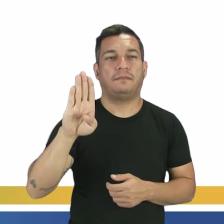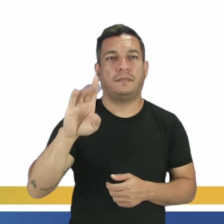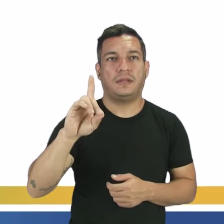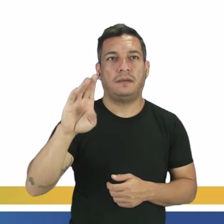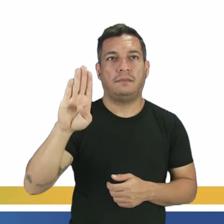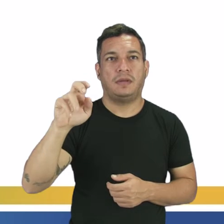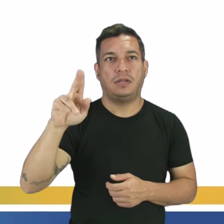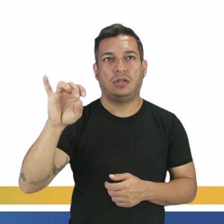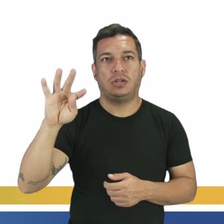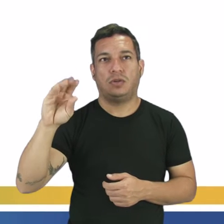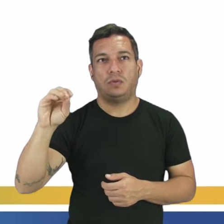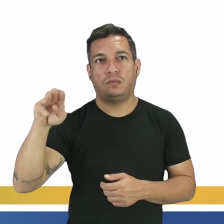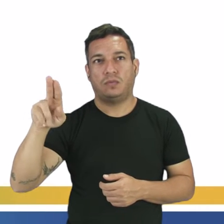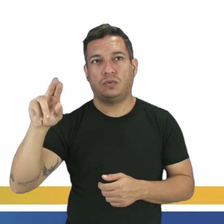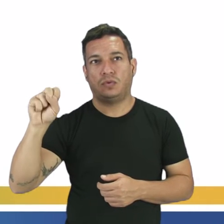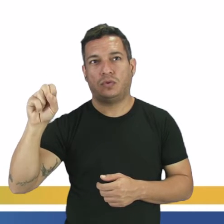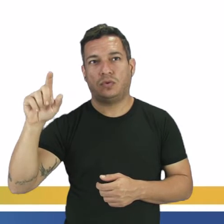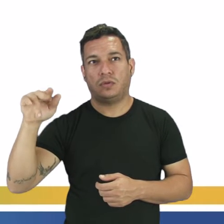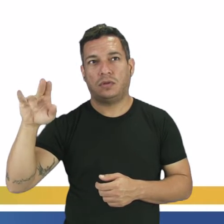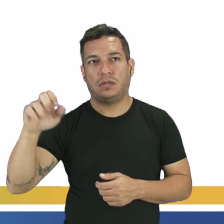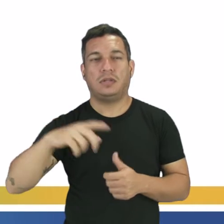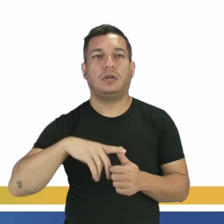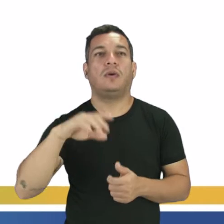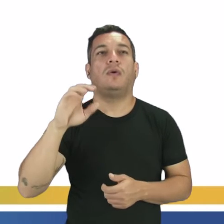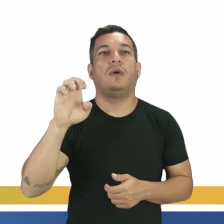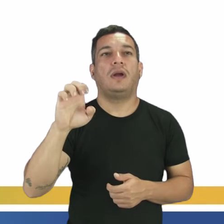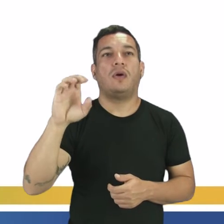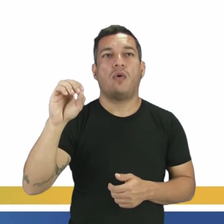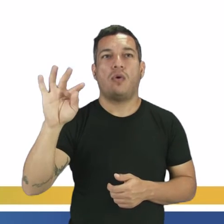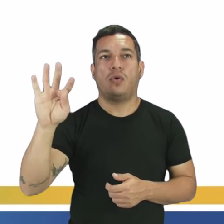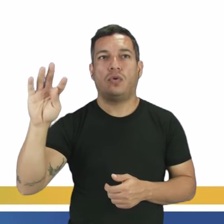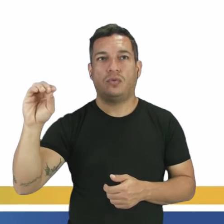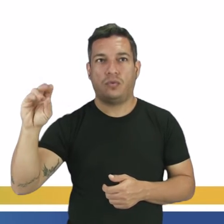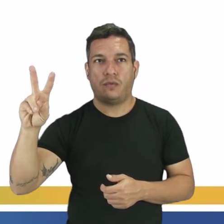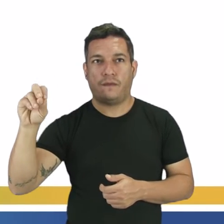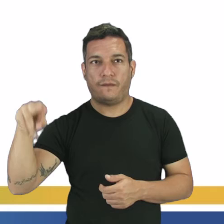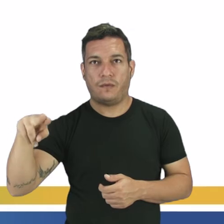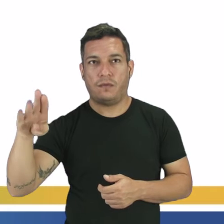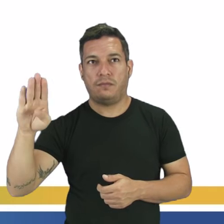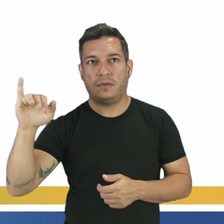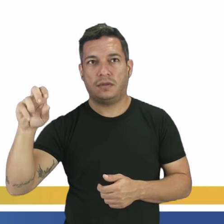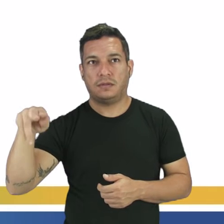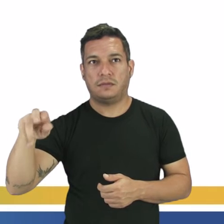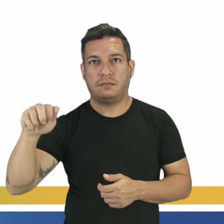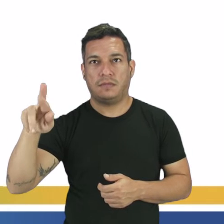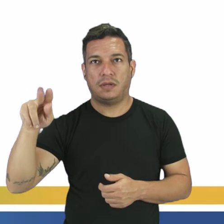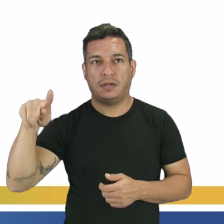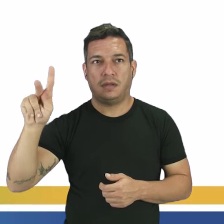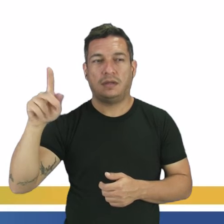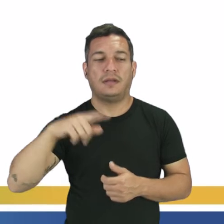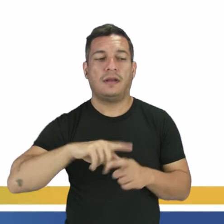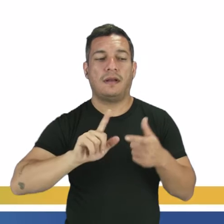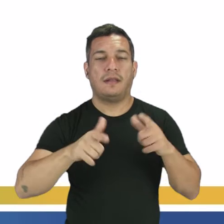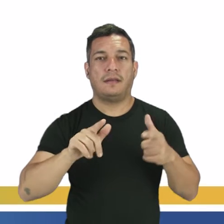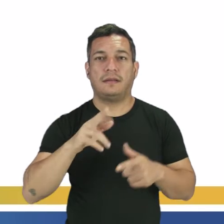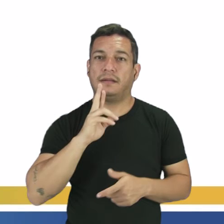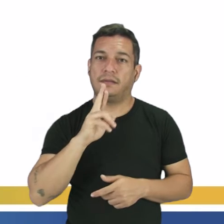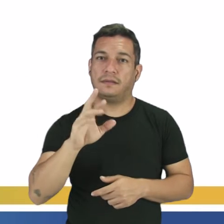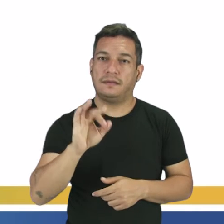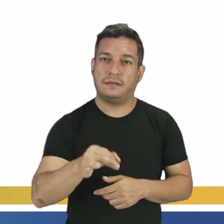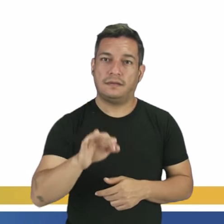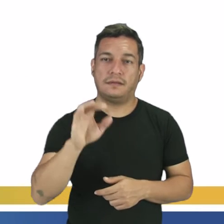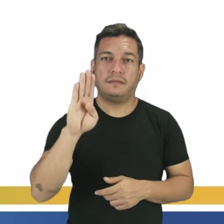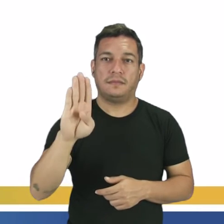von Bismarck. Agora nós iremos ver a resposta correta. A resposta correta é a letra